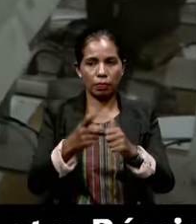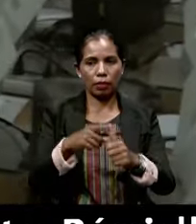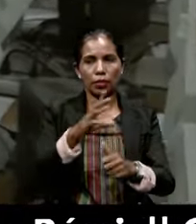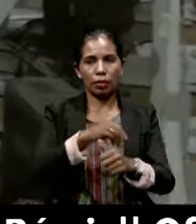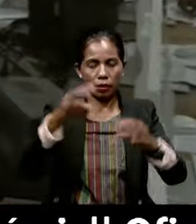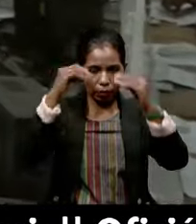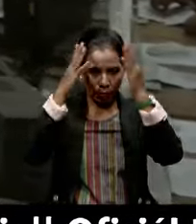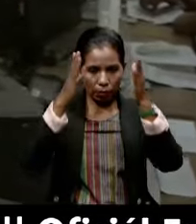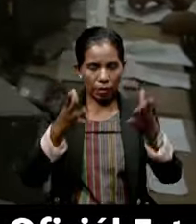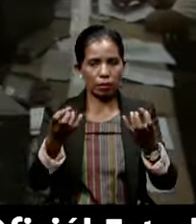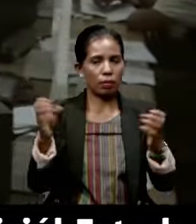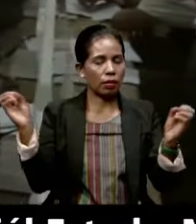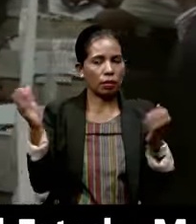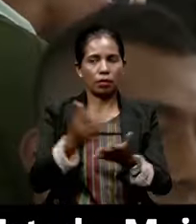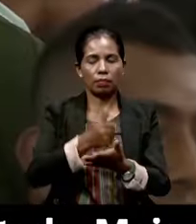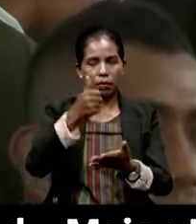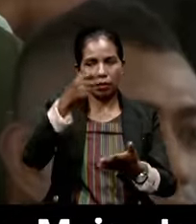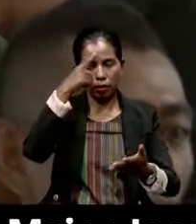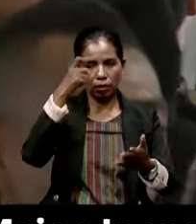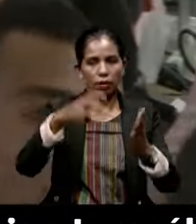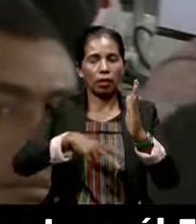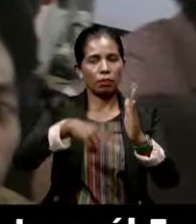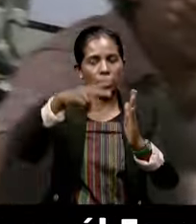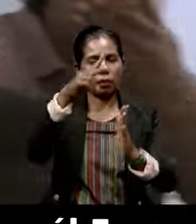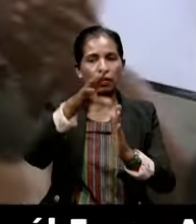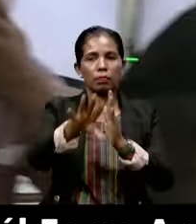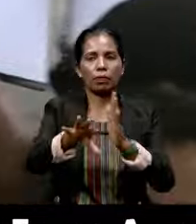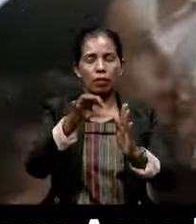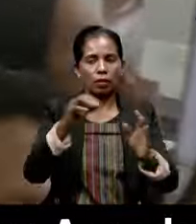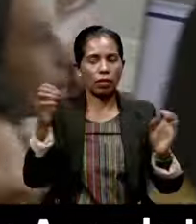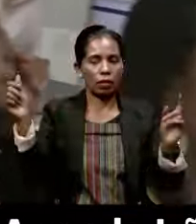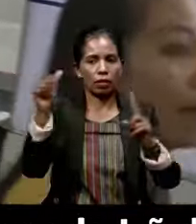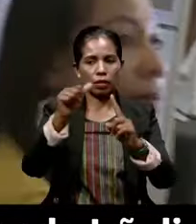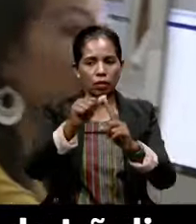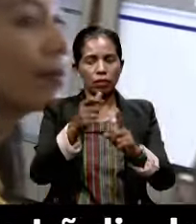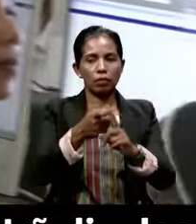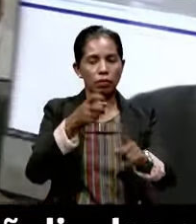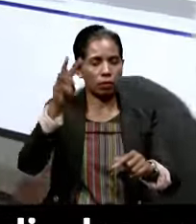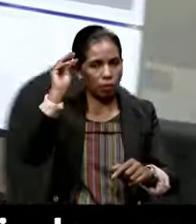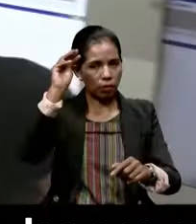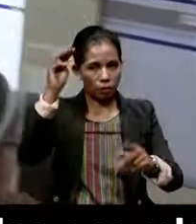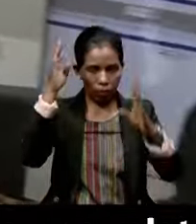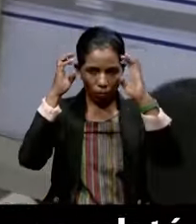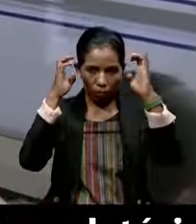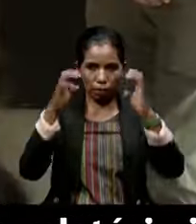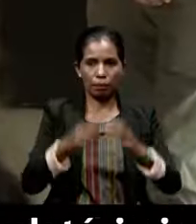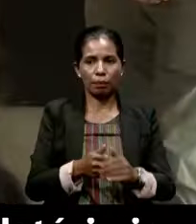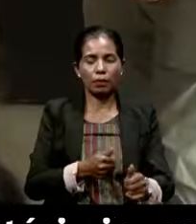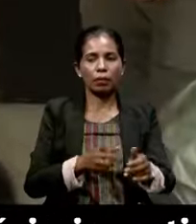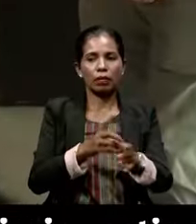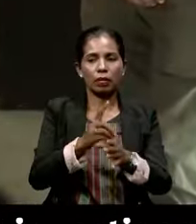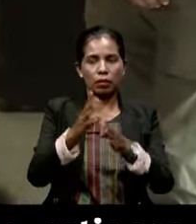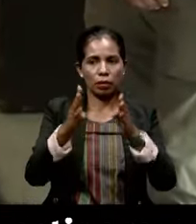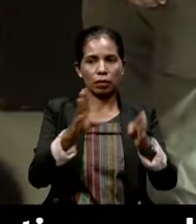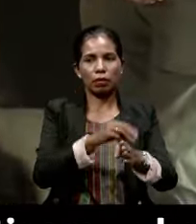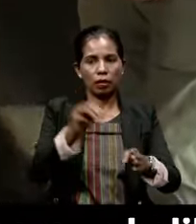professor Barak Maclapassa, também valor ne behetan la 15 tarzeito russo Ministério da Educação. Tui diretora de Recursos Humanos